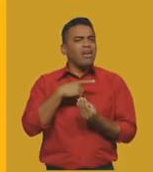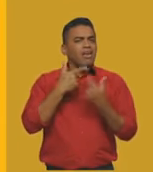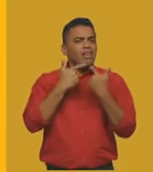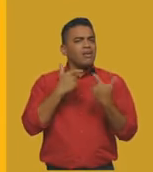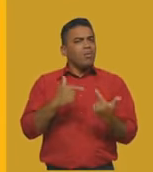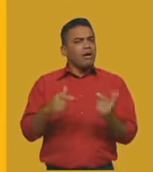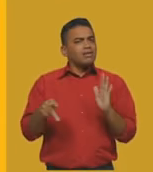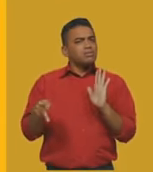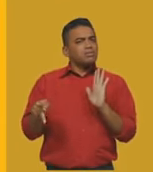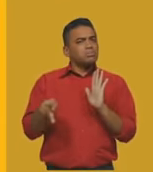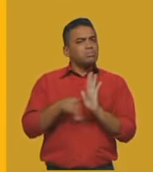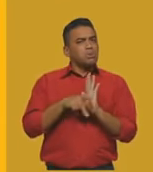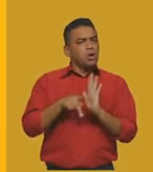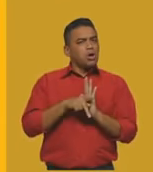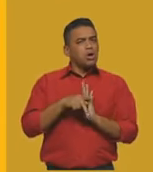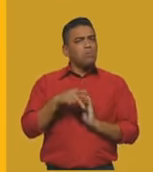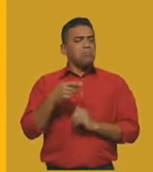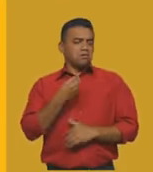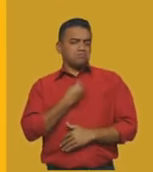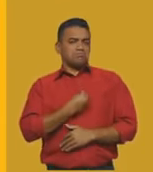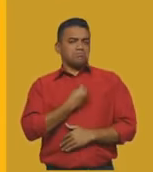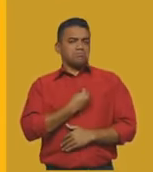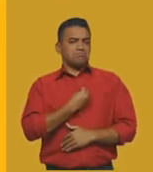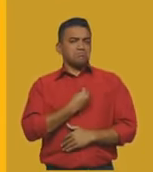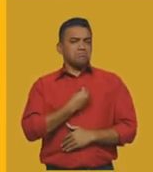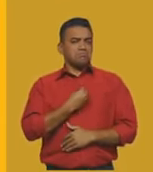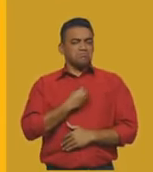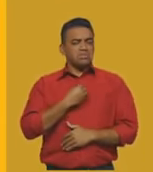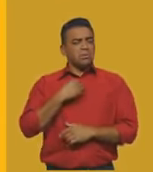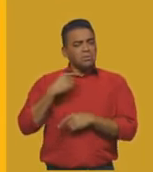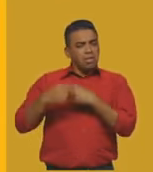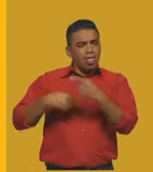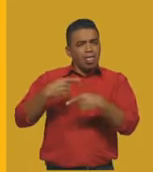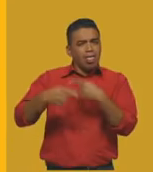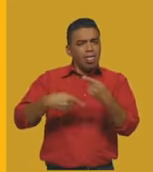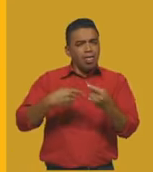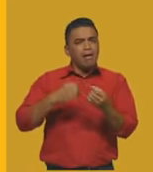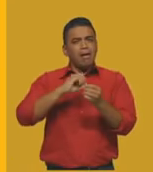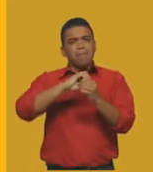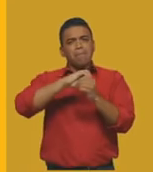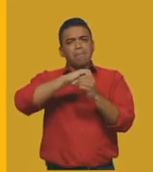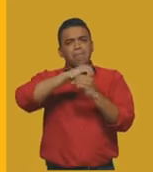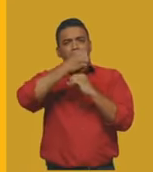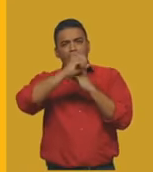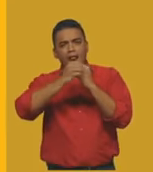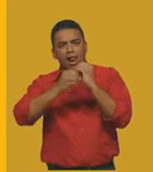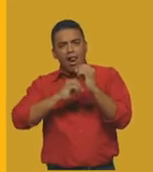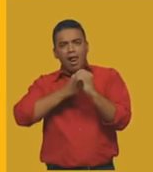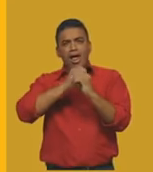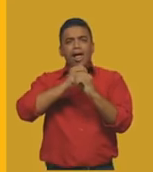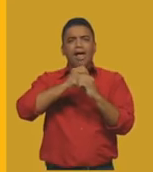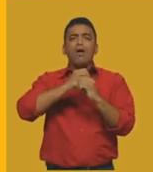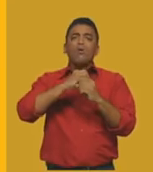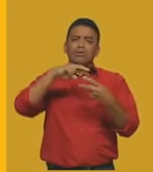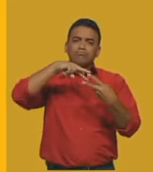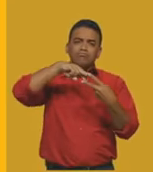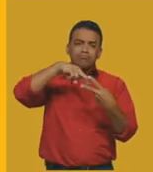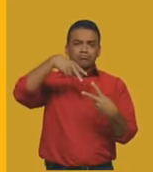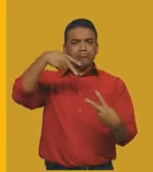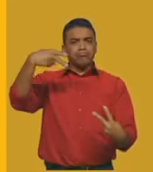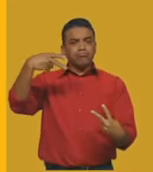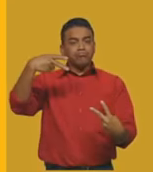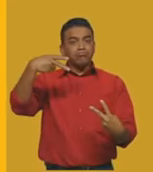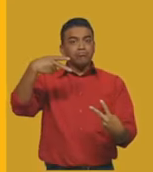da vida, que perpetua-se pela duplicação da molécula de DNA, compreender o papel